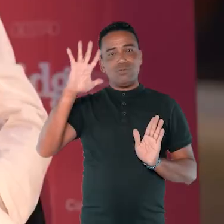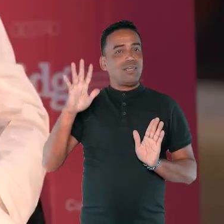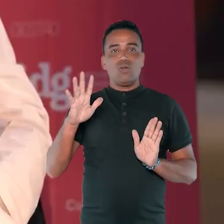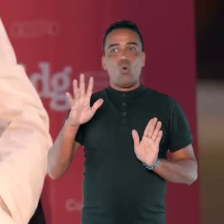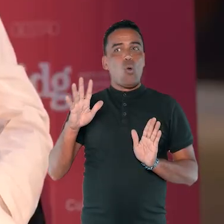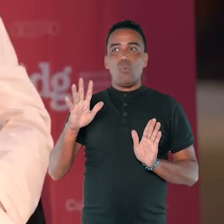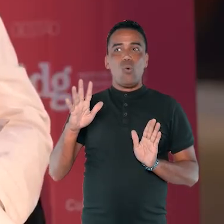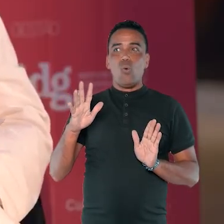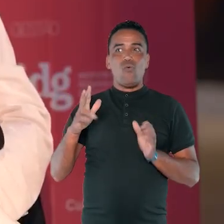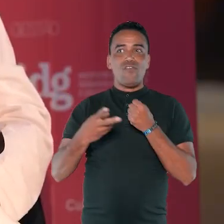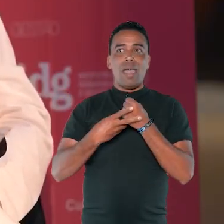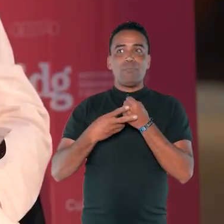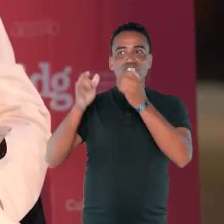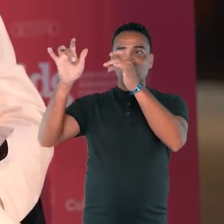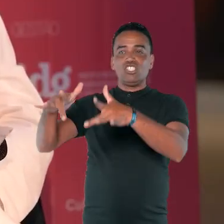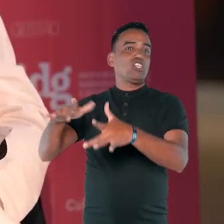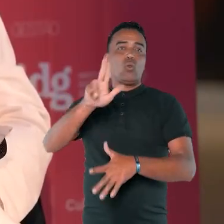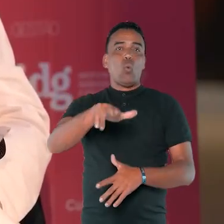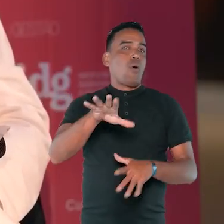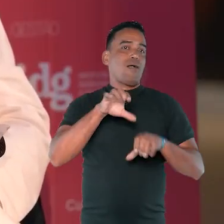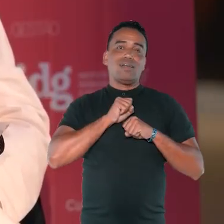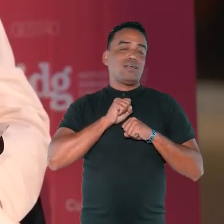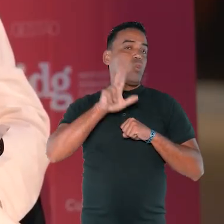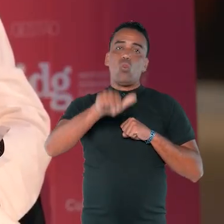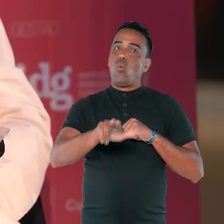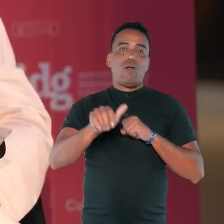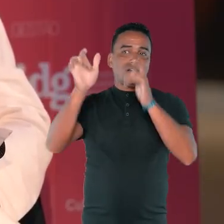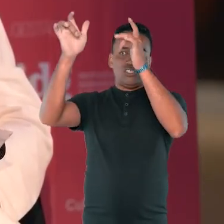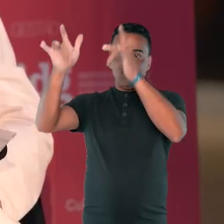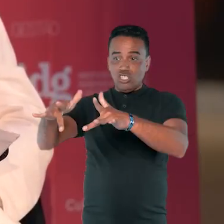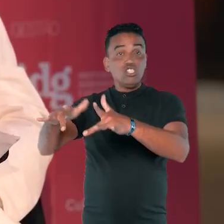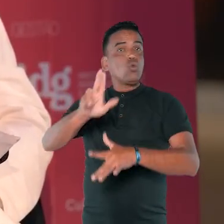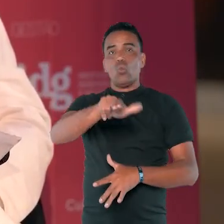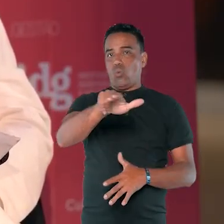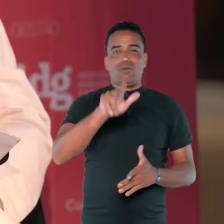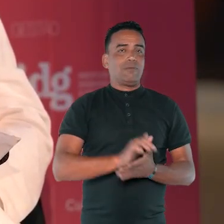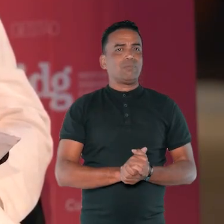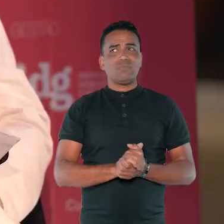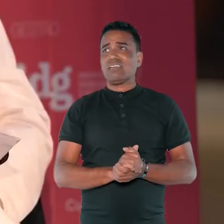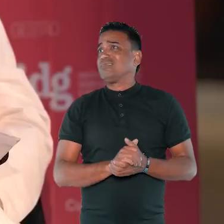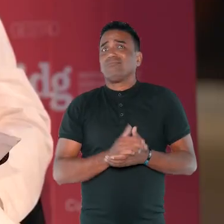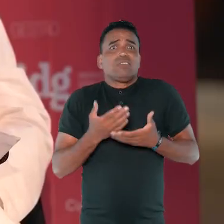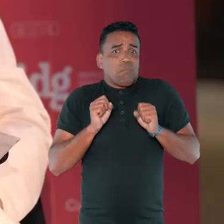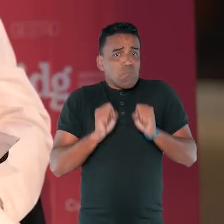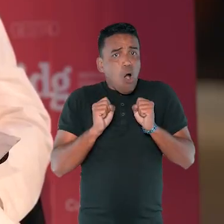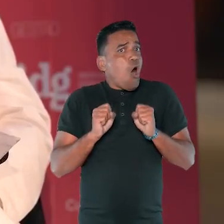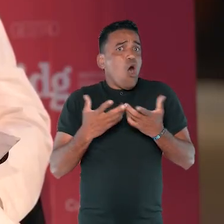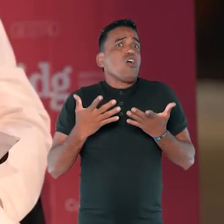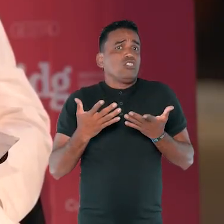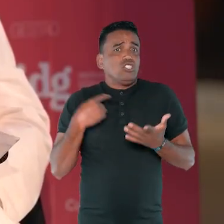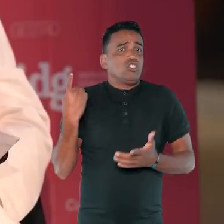verbo desistir, mas eu sei que, seja como for, seja o que for, nós